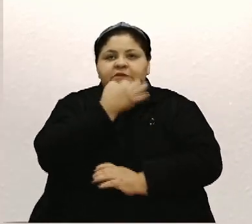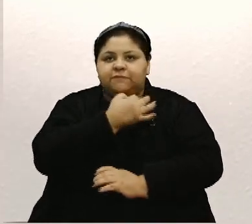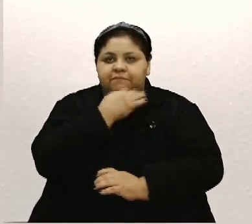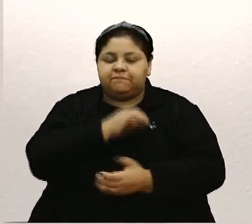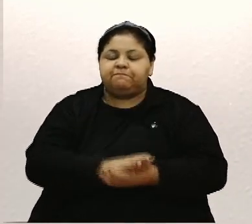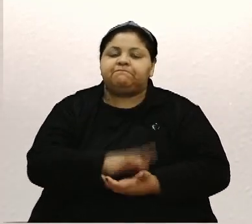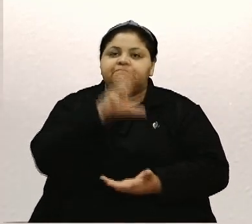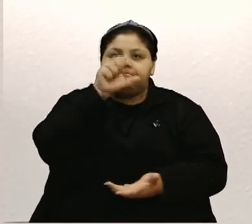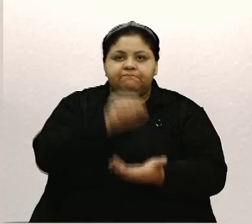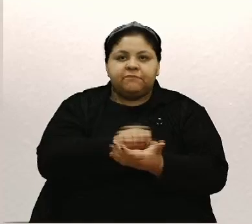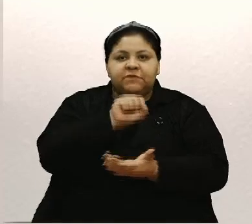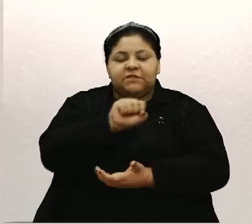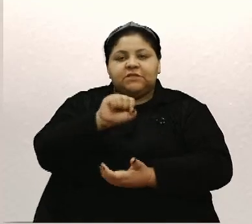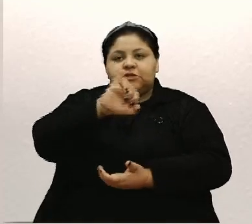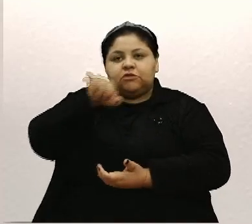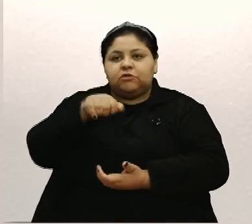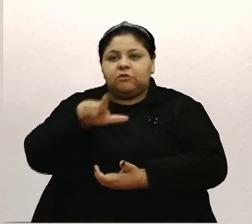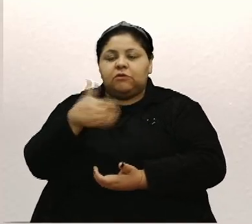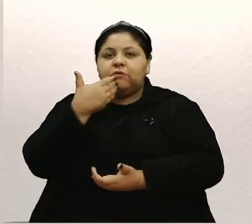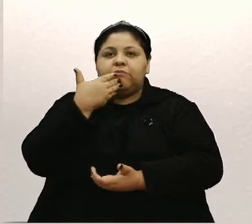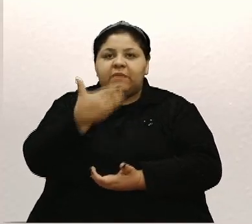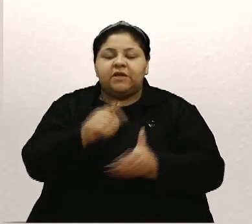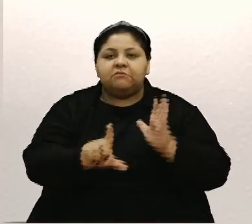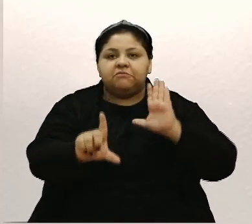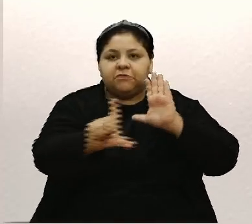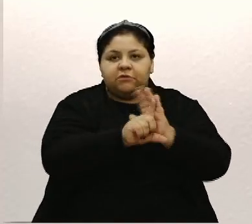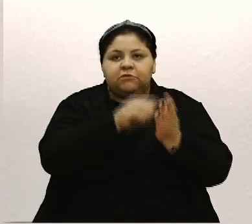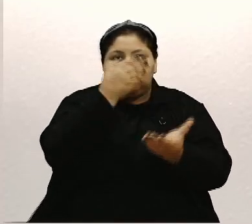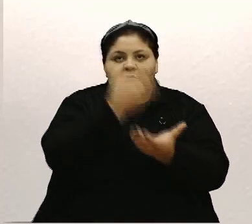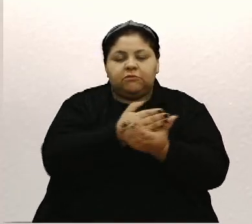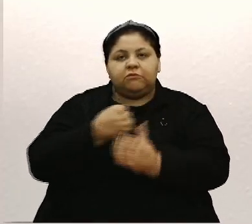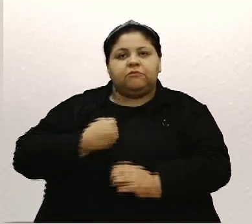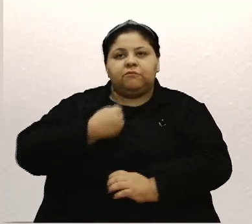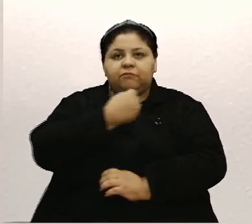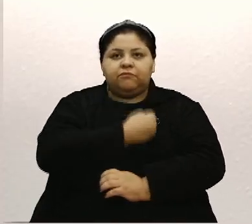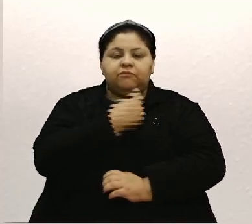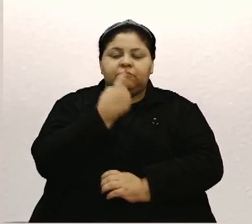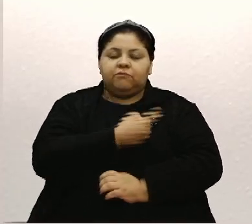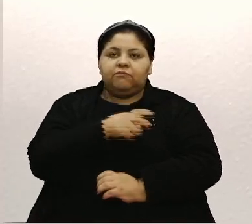Baixada a CCJL, a mesma manifestou-se pela legalidade ao processo número